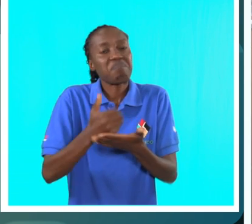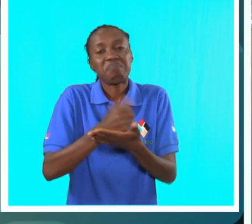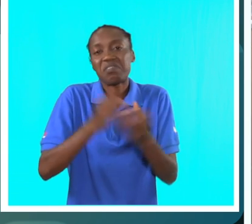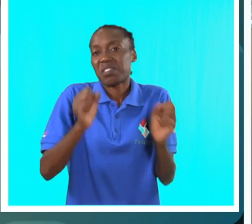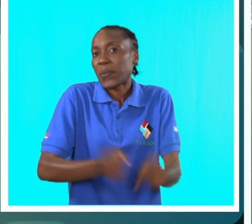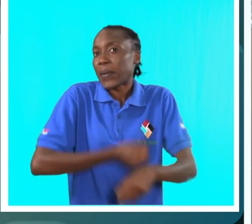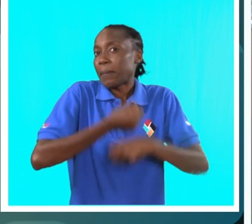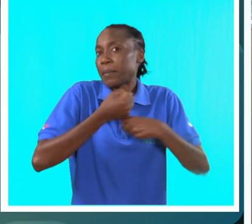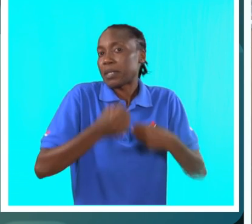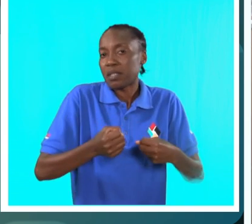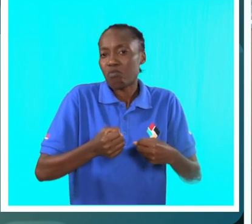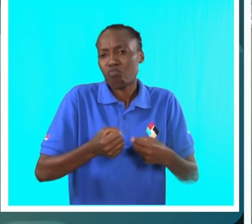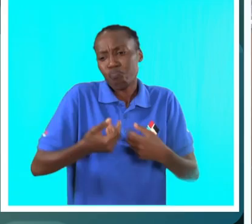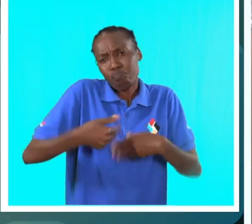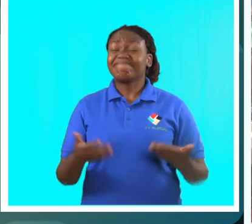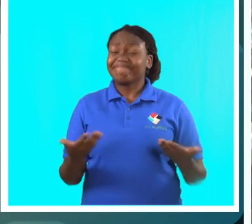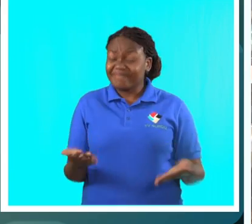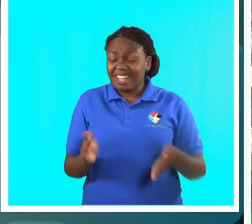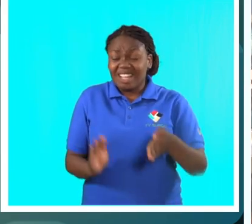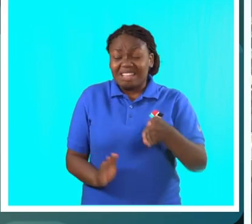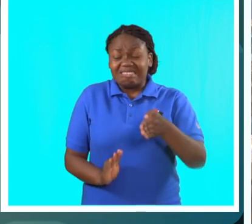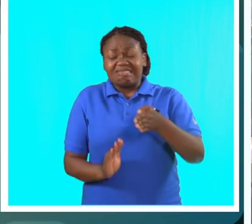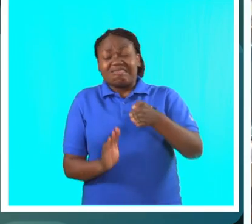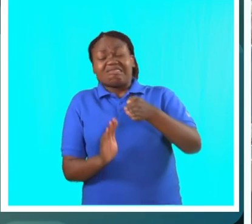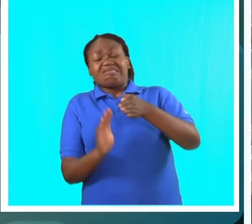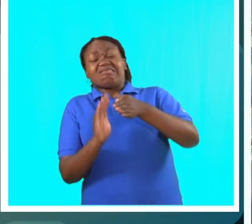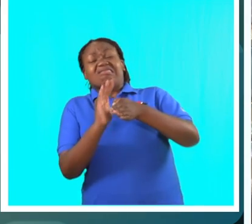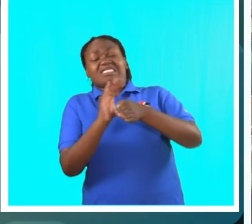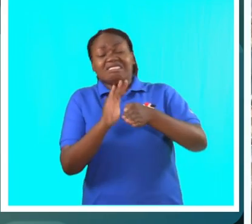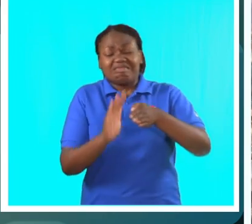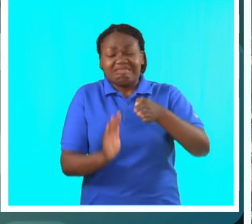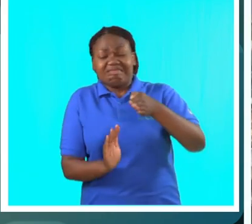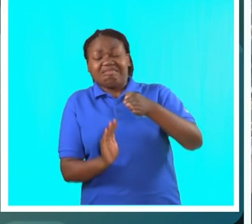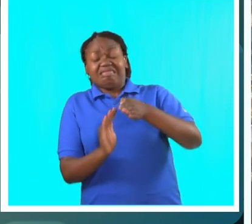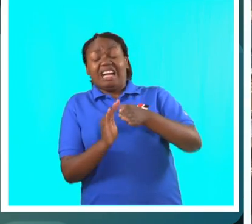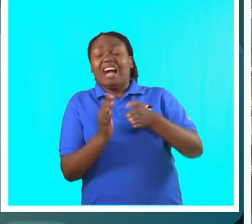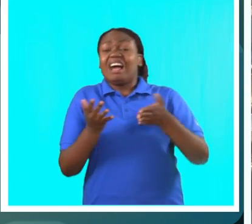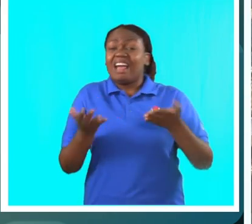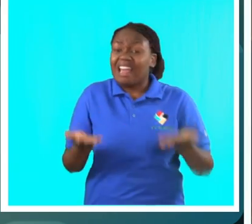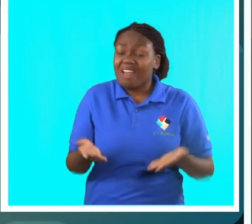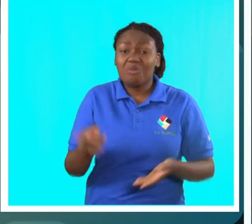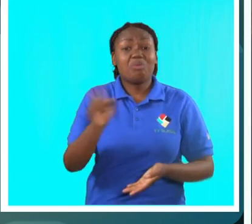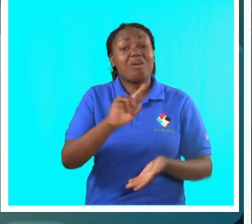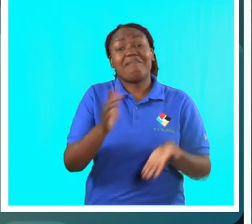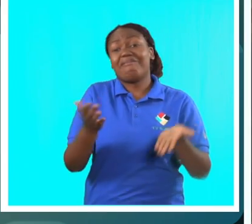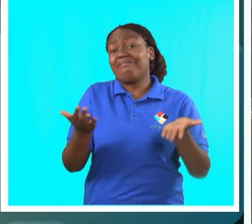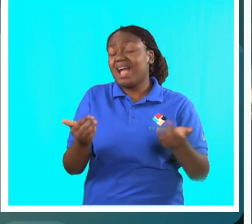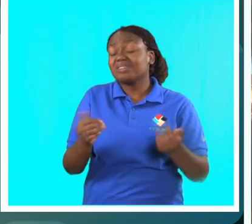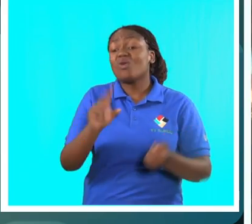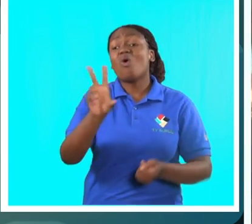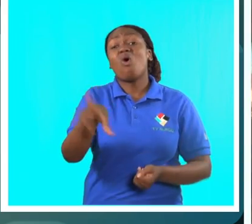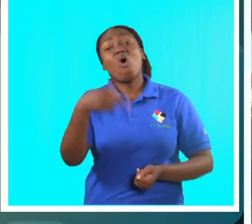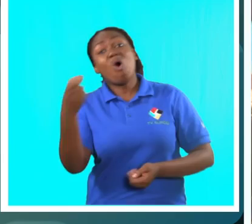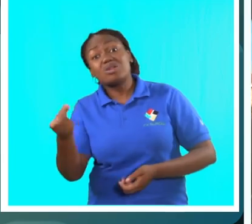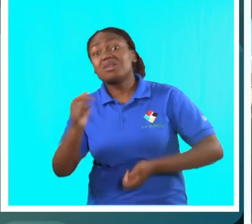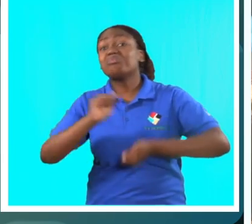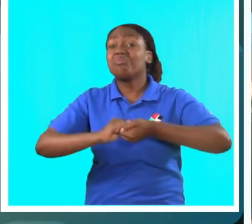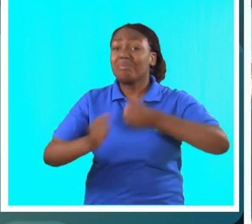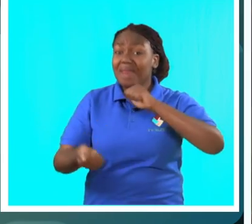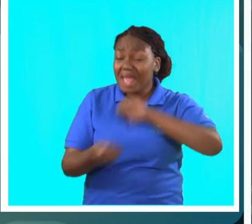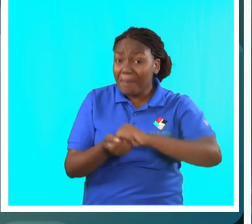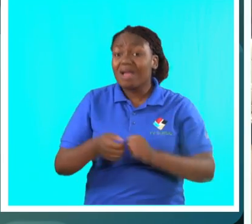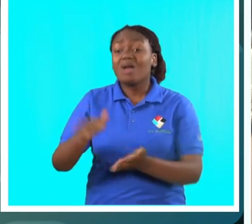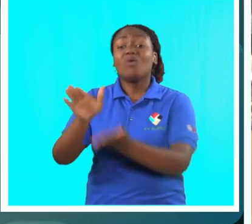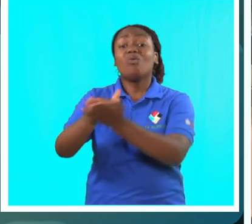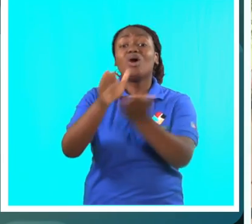rendimento então deixamos entrar outro problema é o acesso à instituições públicas as